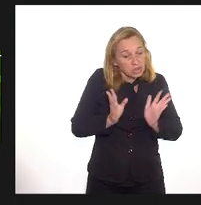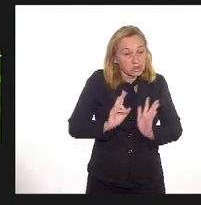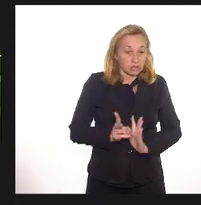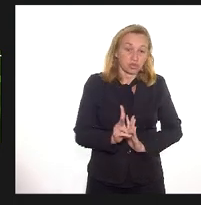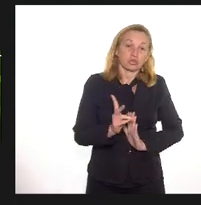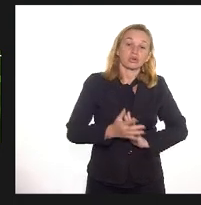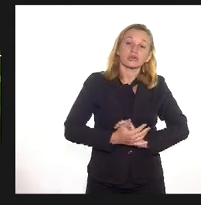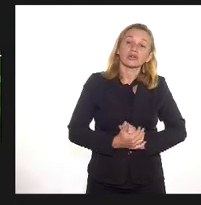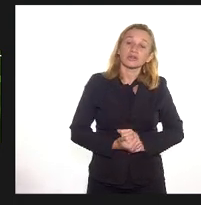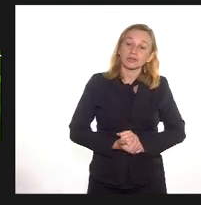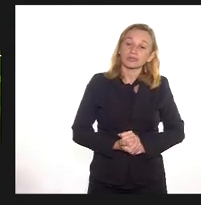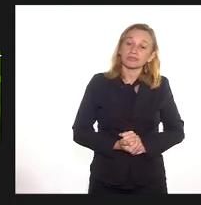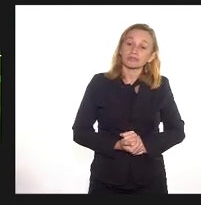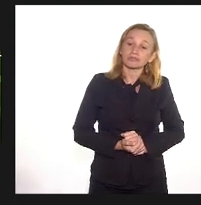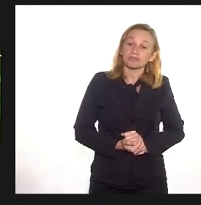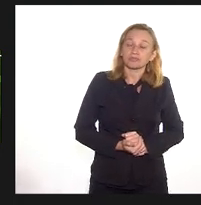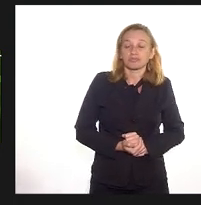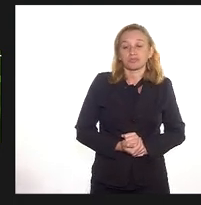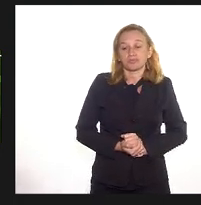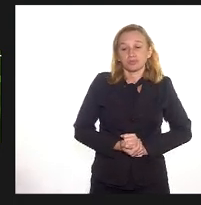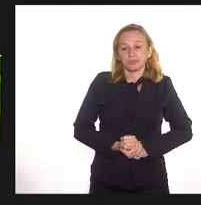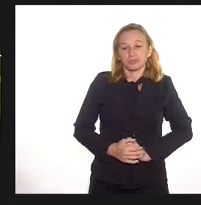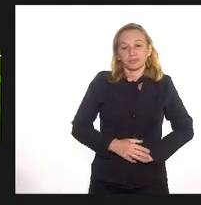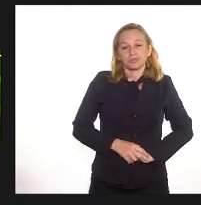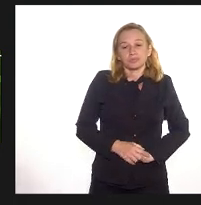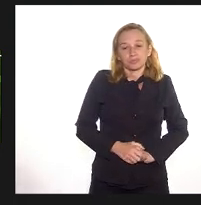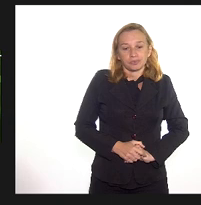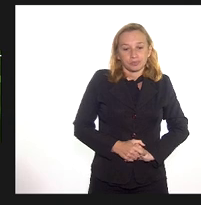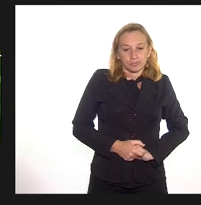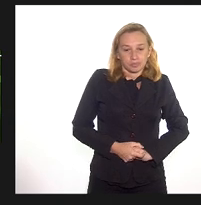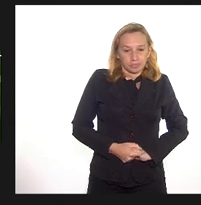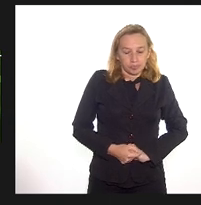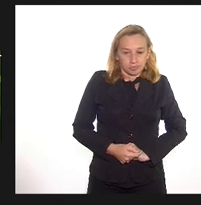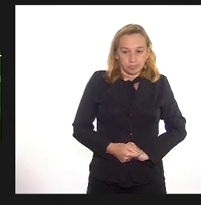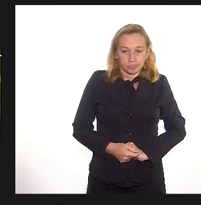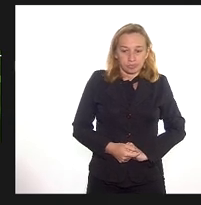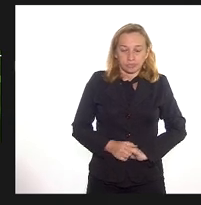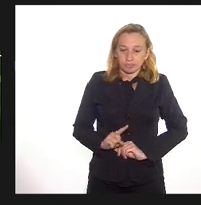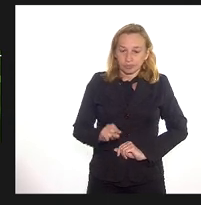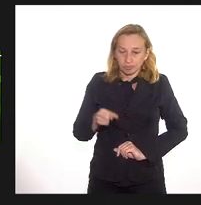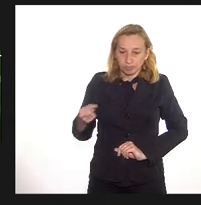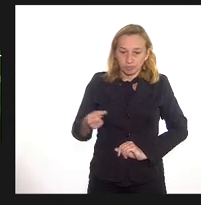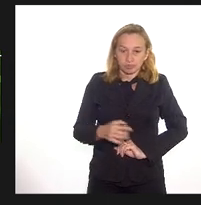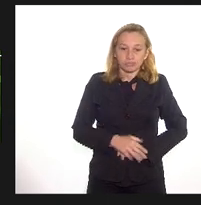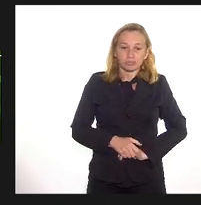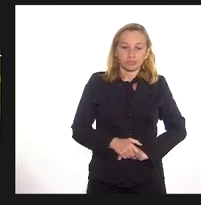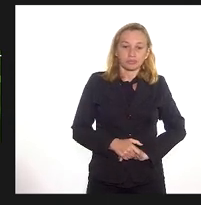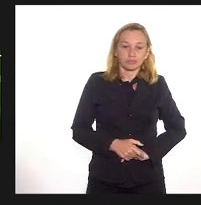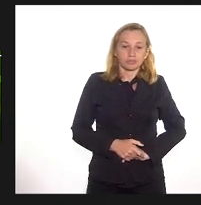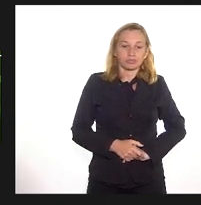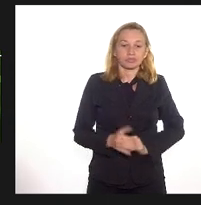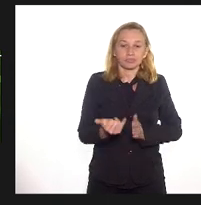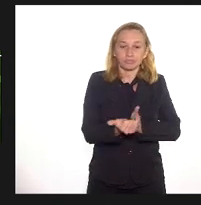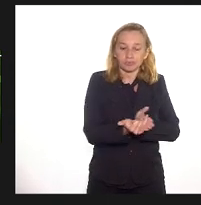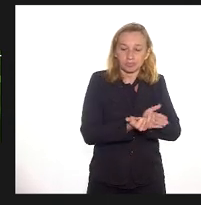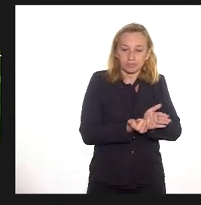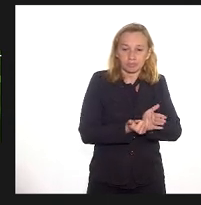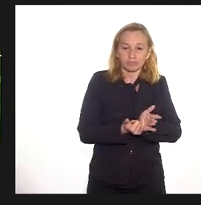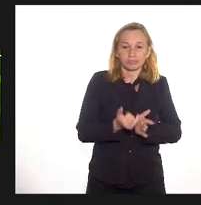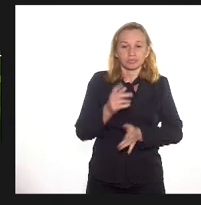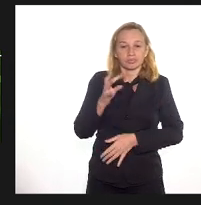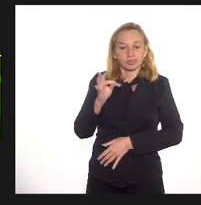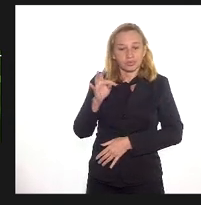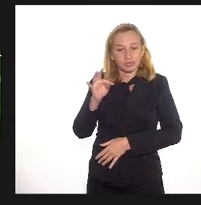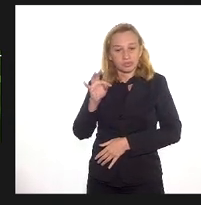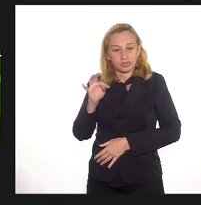continuar, por favor. Bom, muito bem. Então, por outro lado, assim, há impostos, há tributos